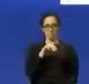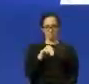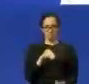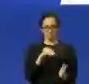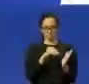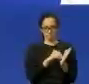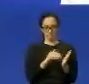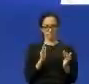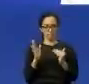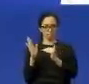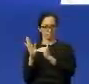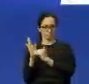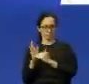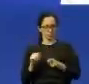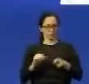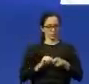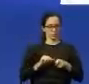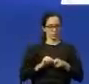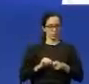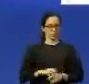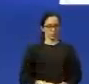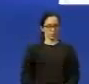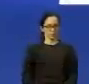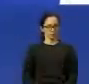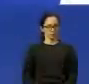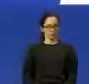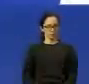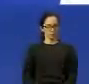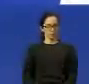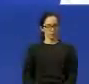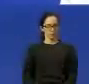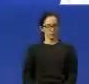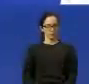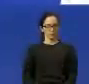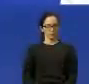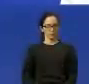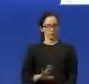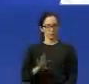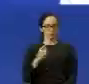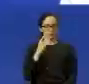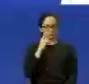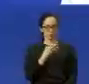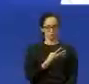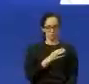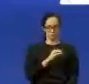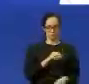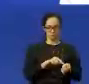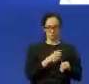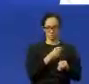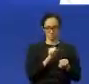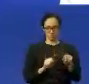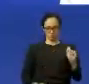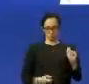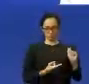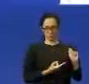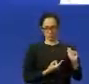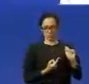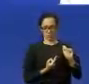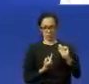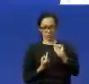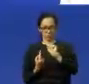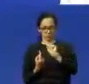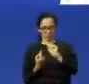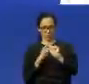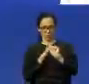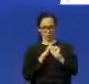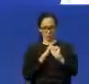fica no alto da montanha e o outro fica no nível do mar, né? E ele diz o seguinte: 40 segundos após o bondinho a partir da estação do